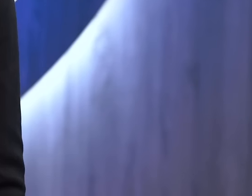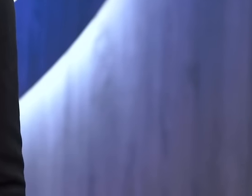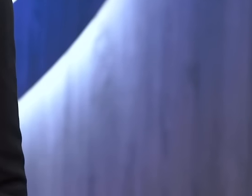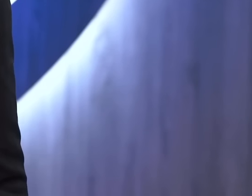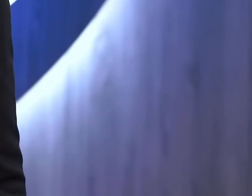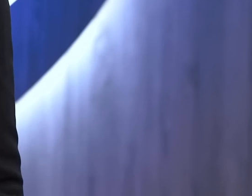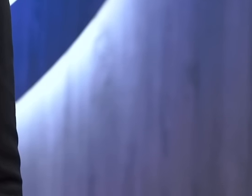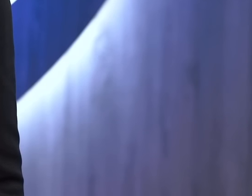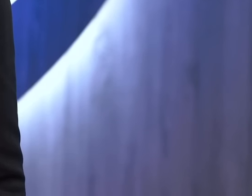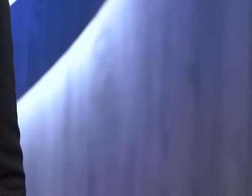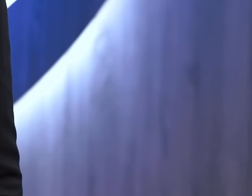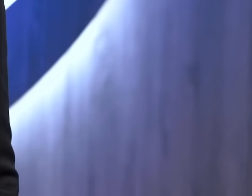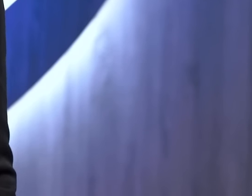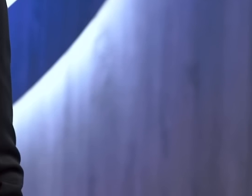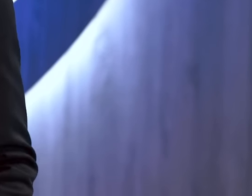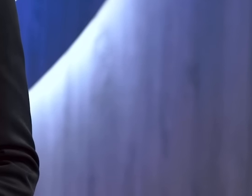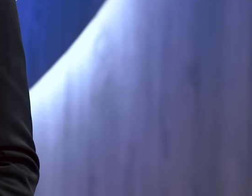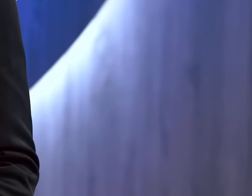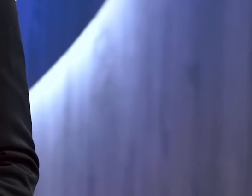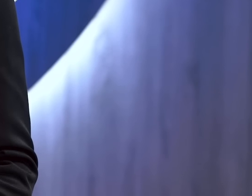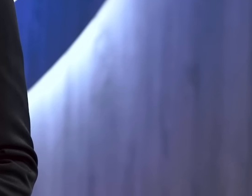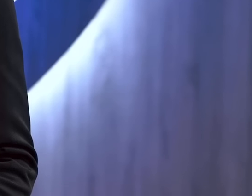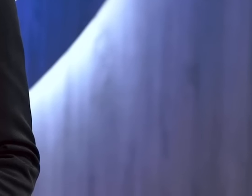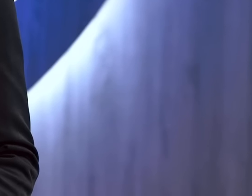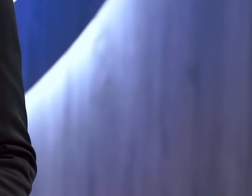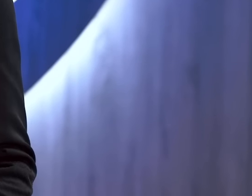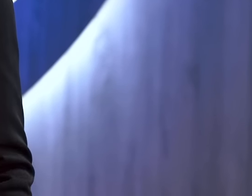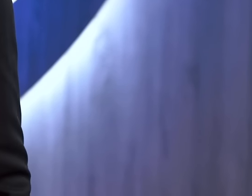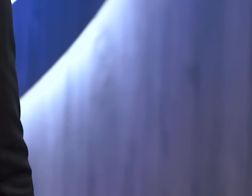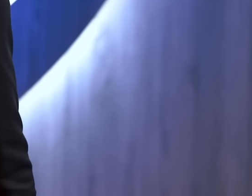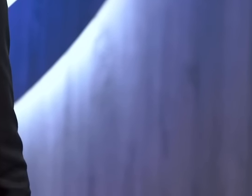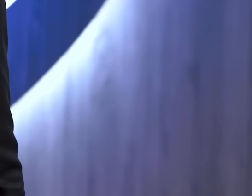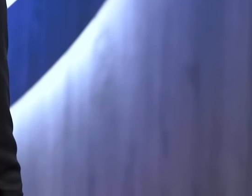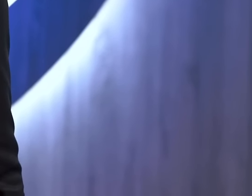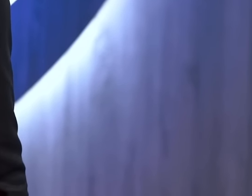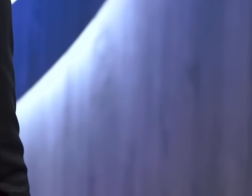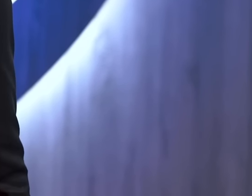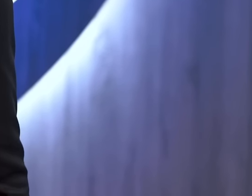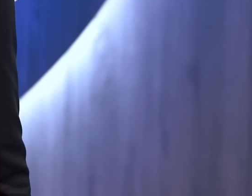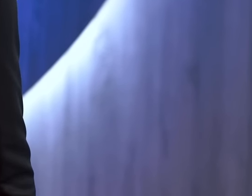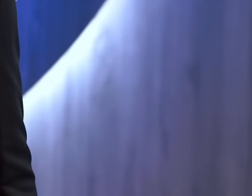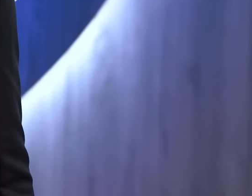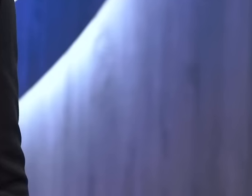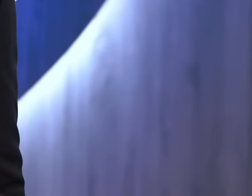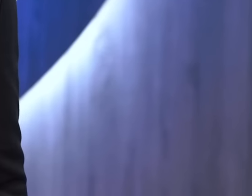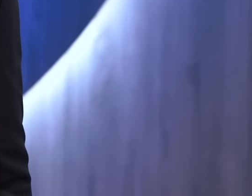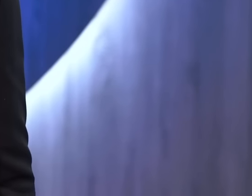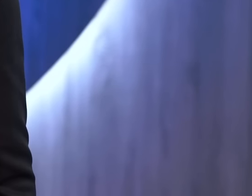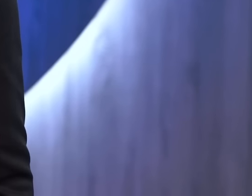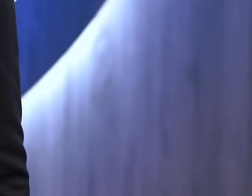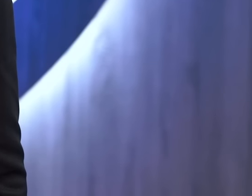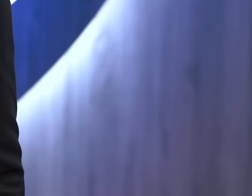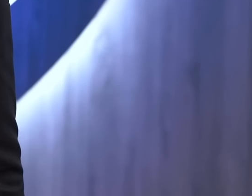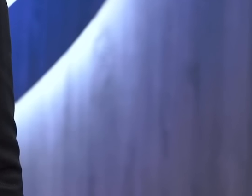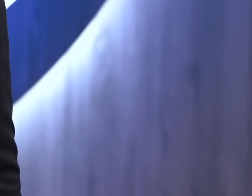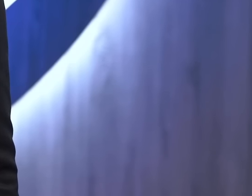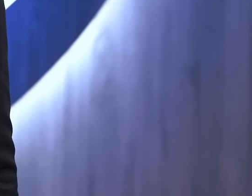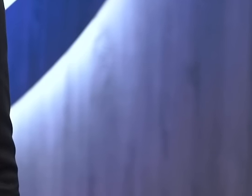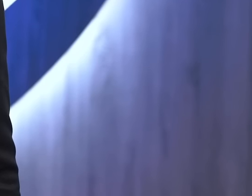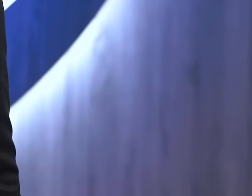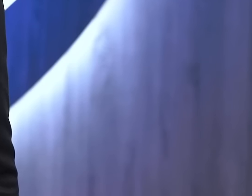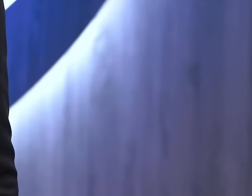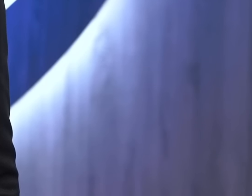o seu celular no Q code que está aí aparecendo na sua tela você fará o seu pedido de oração através desse link e saiba que tem